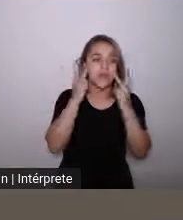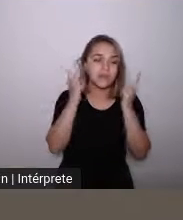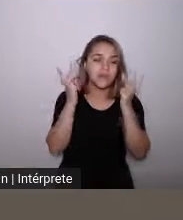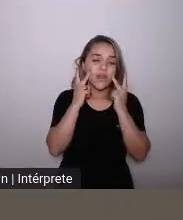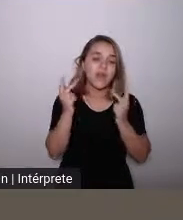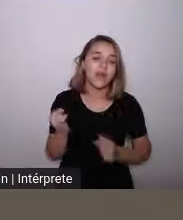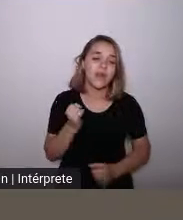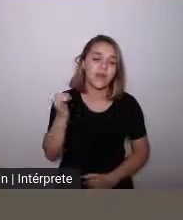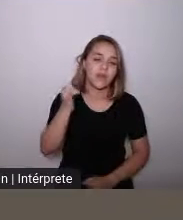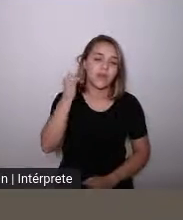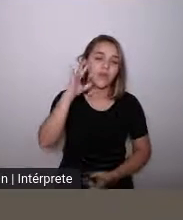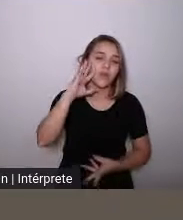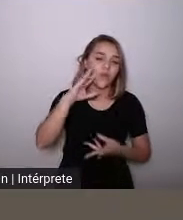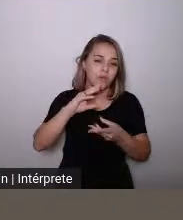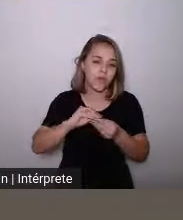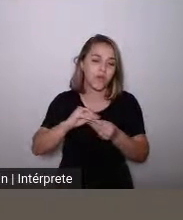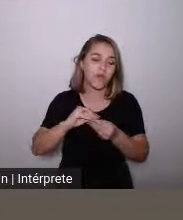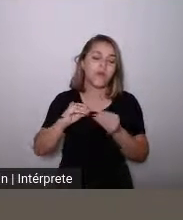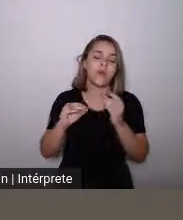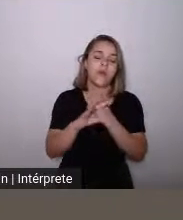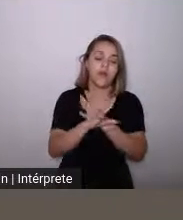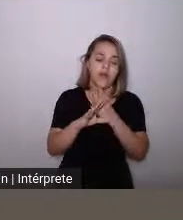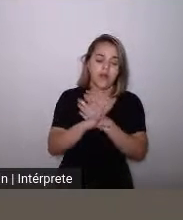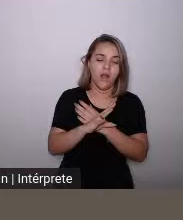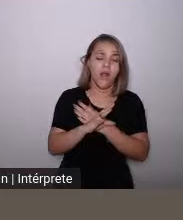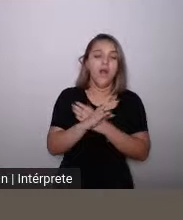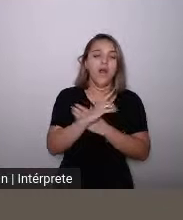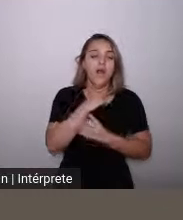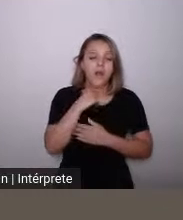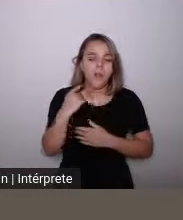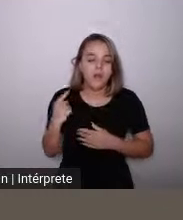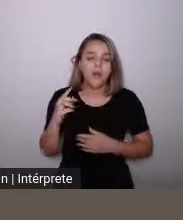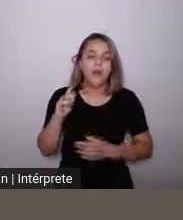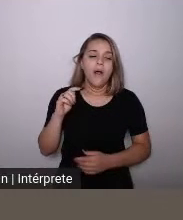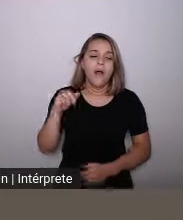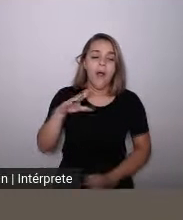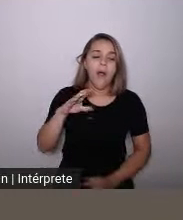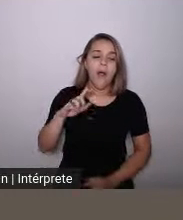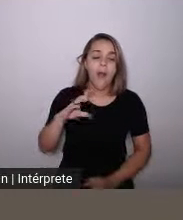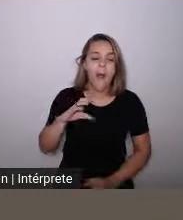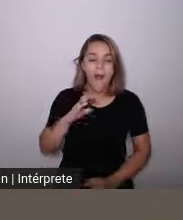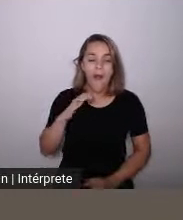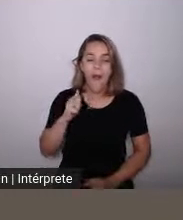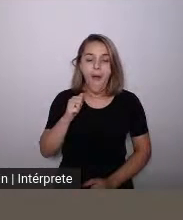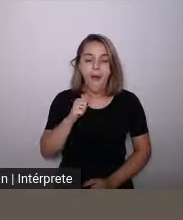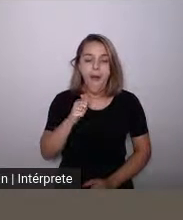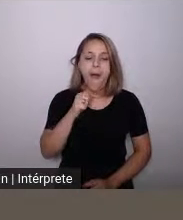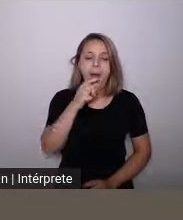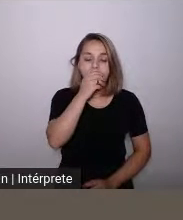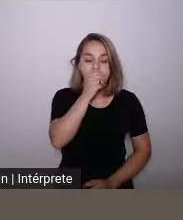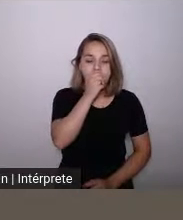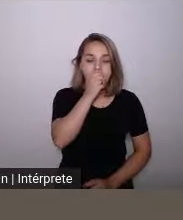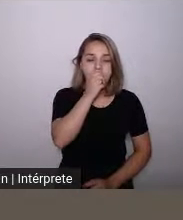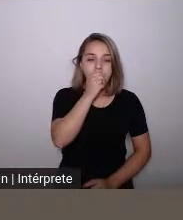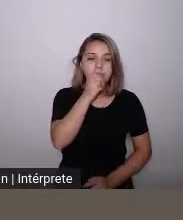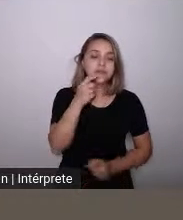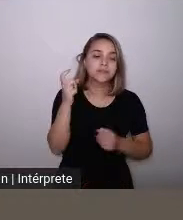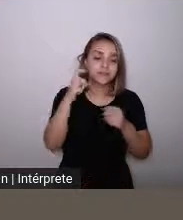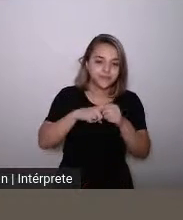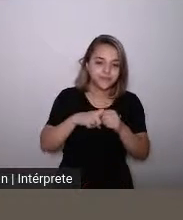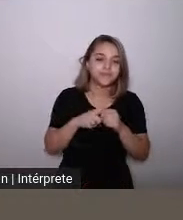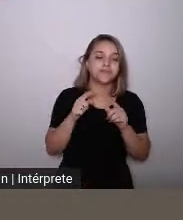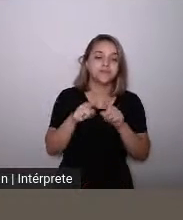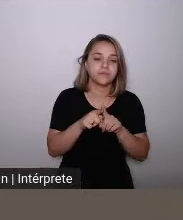para a compreensão de Mocidade Morta, de Gonzaga Duque, que seria importante retornar, por ser talvez um dos poucos